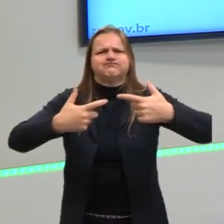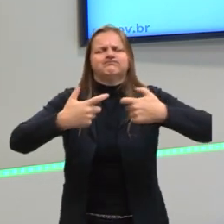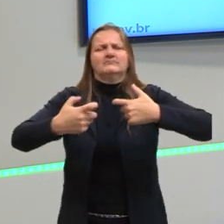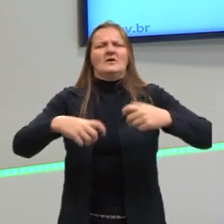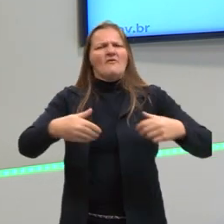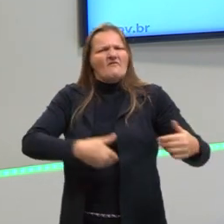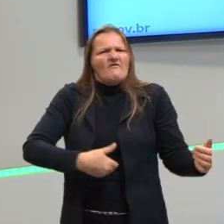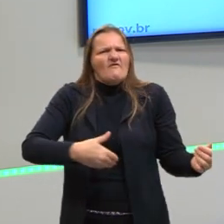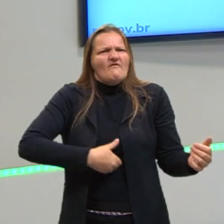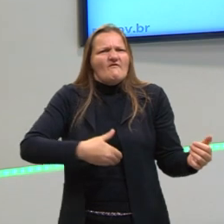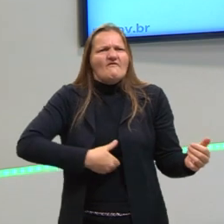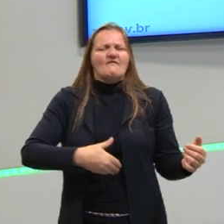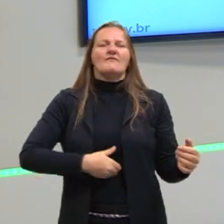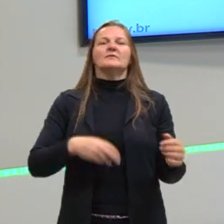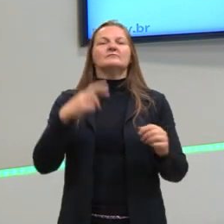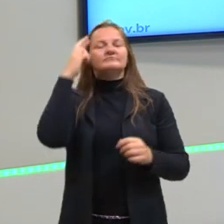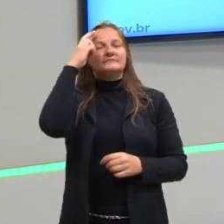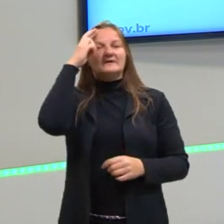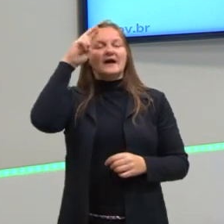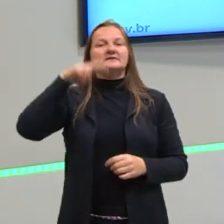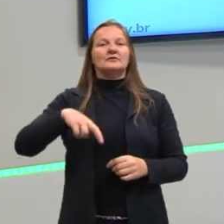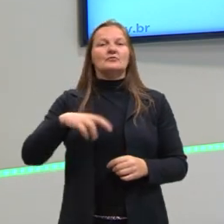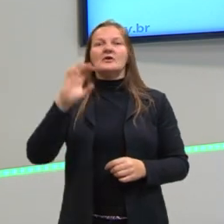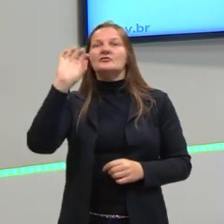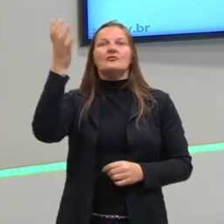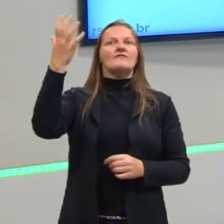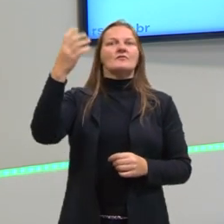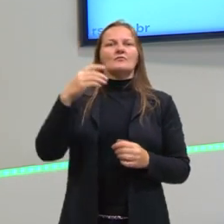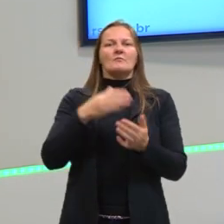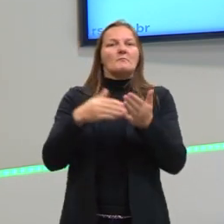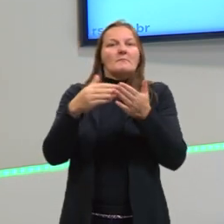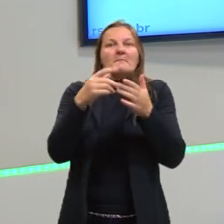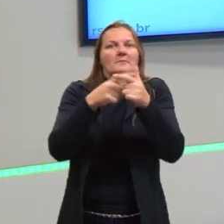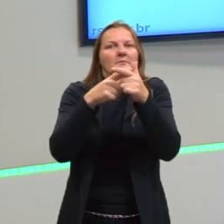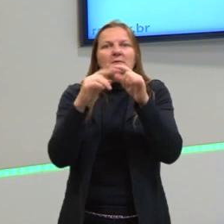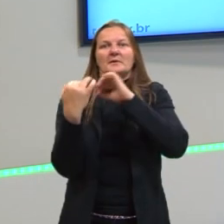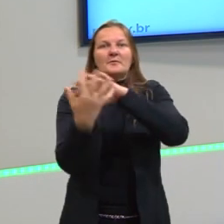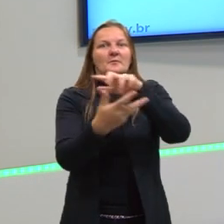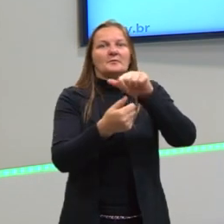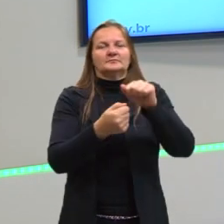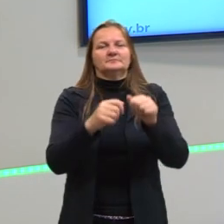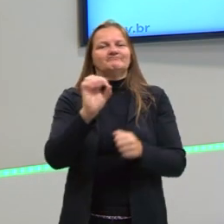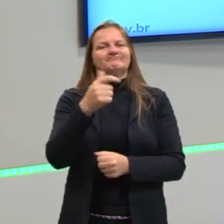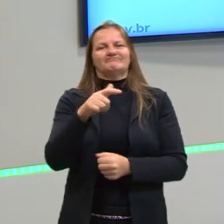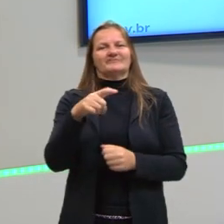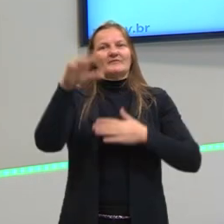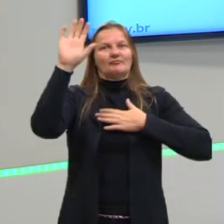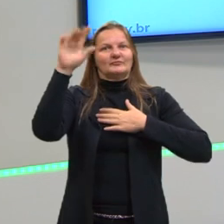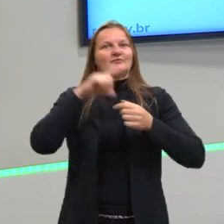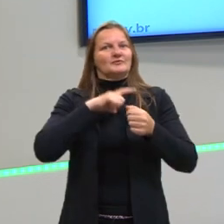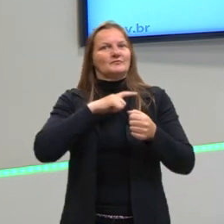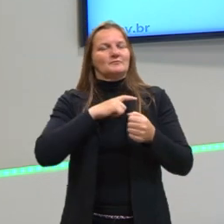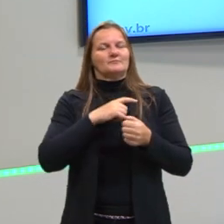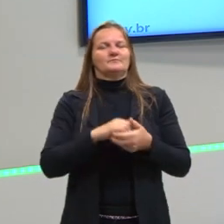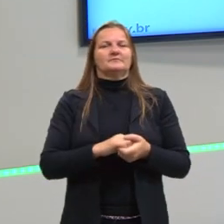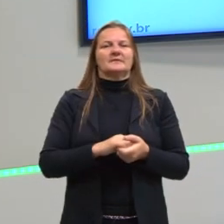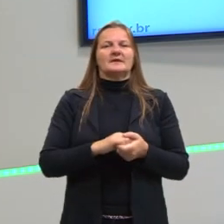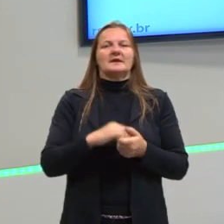fome então a razão não não não resolveu né os problemas que ela havia se comprometido Então